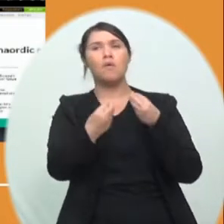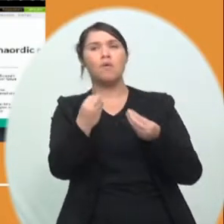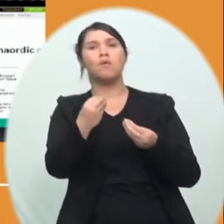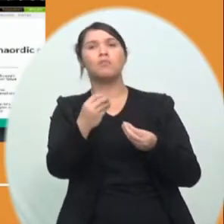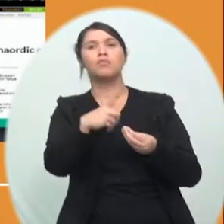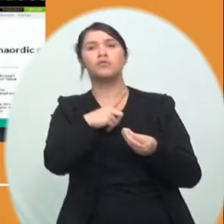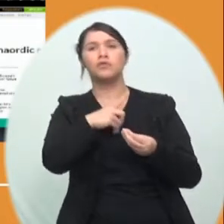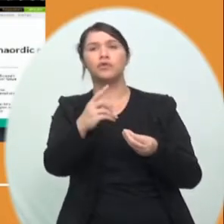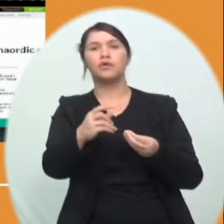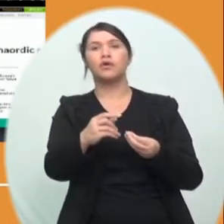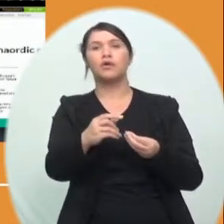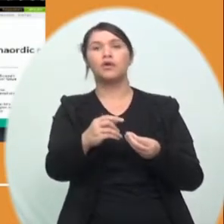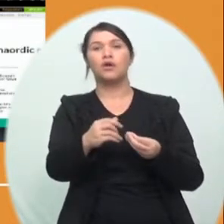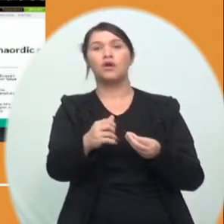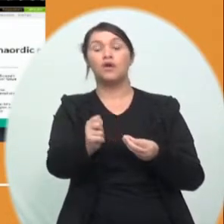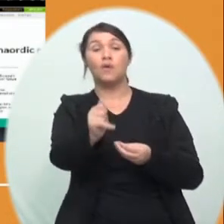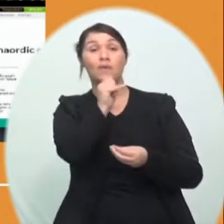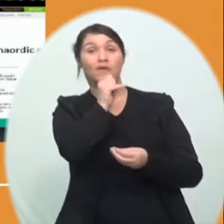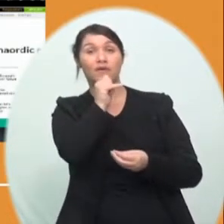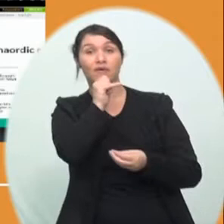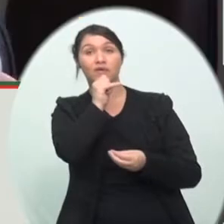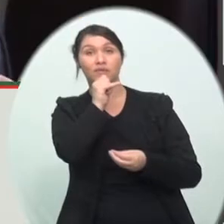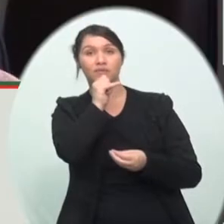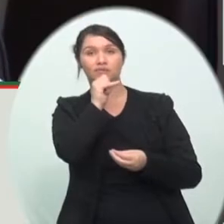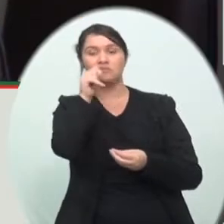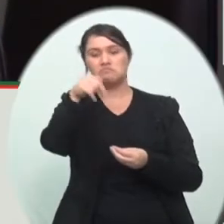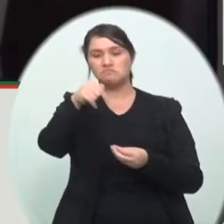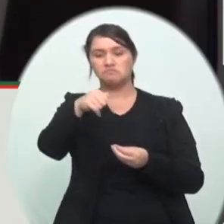O que precisamos é um ecossistema,